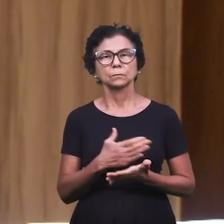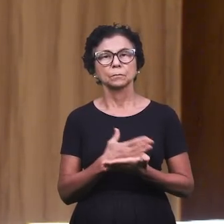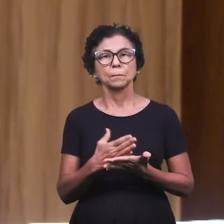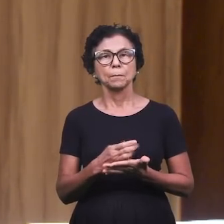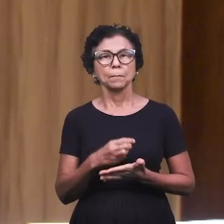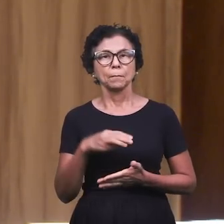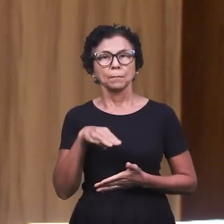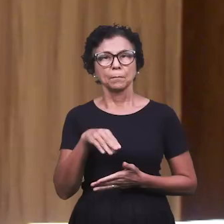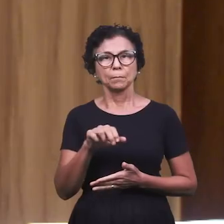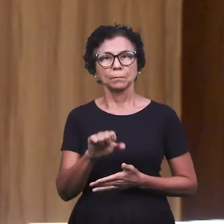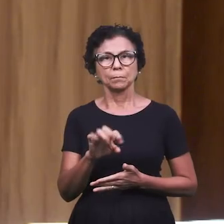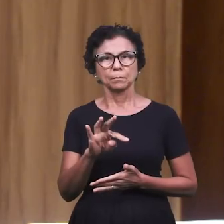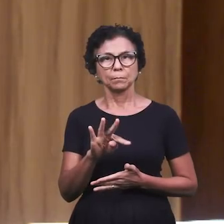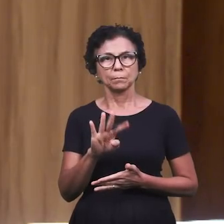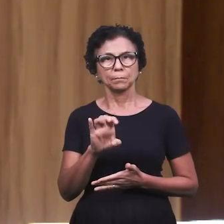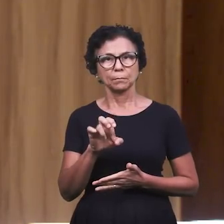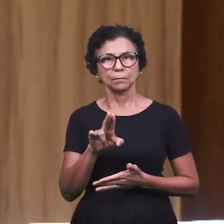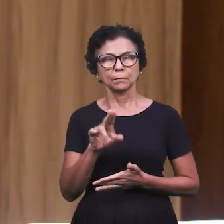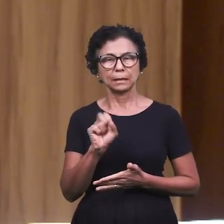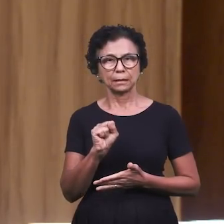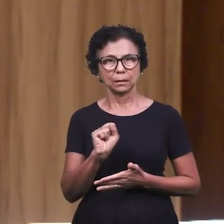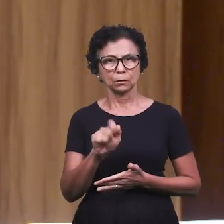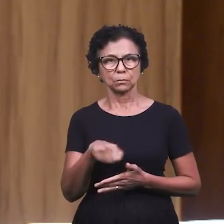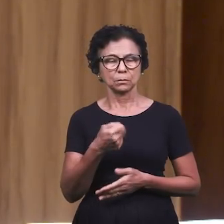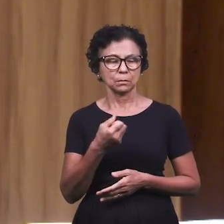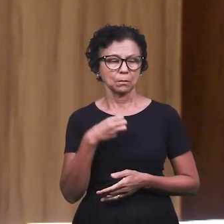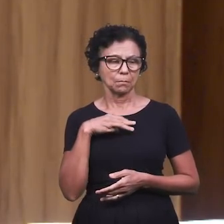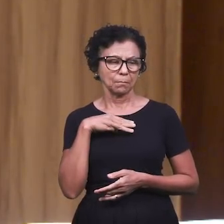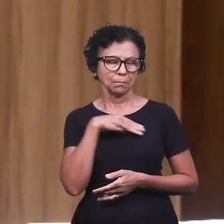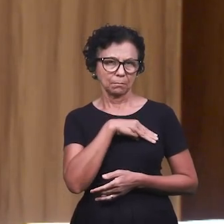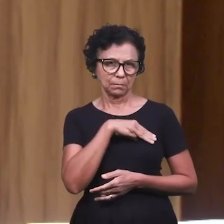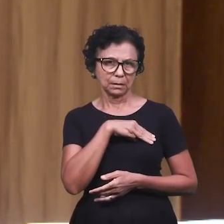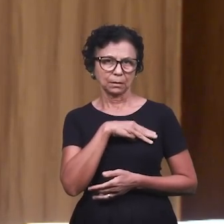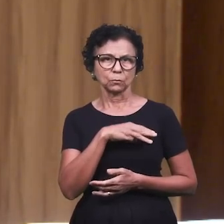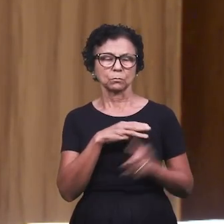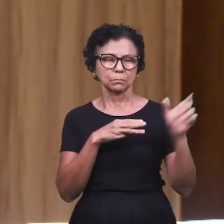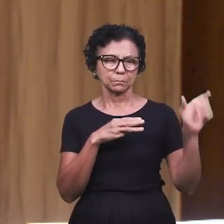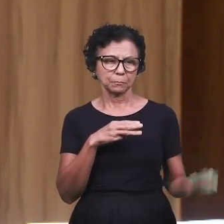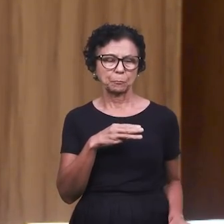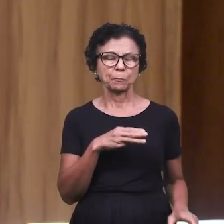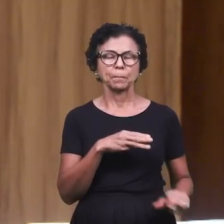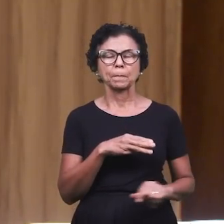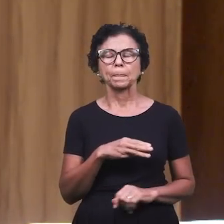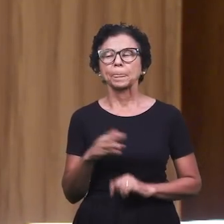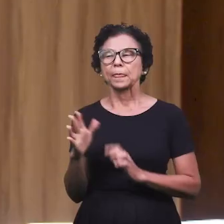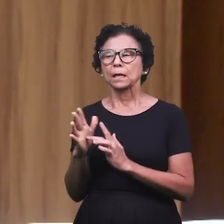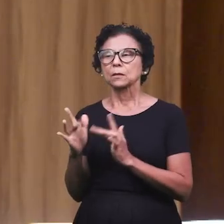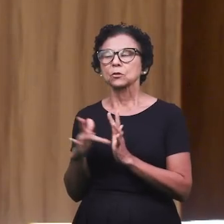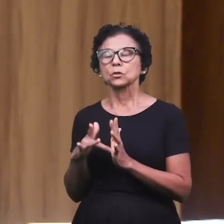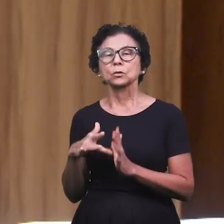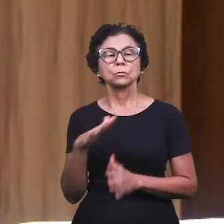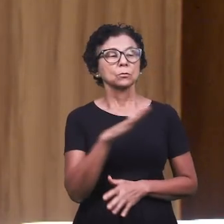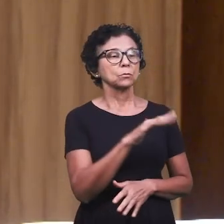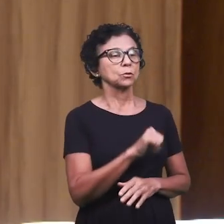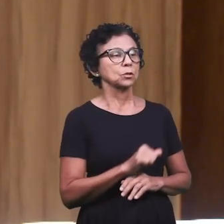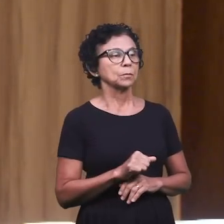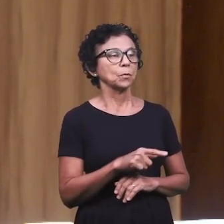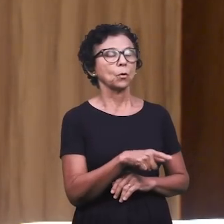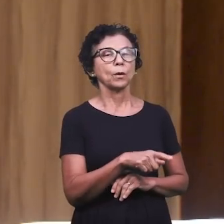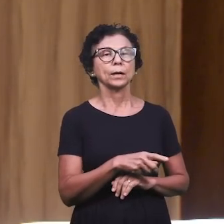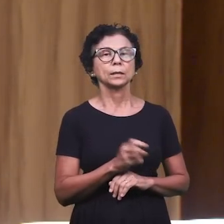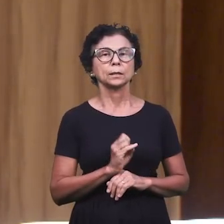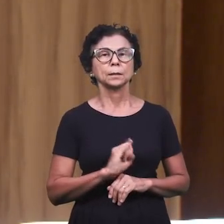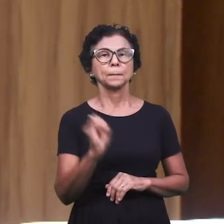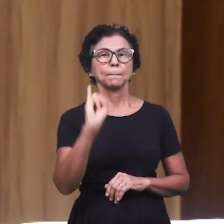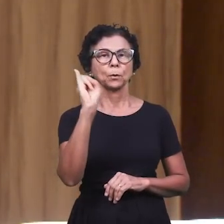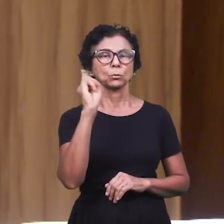Mateus. Mateus, Jesus o chamou, ele era cobrador de impostos, né? Trabalhava na coletoria.